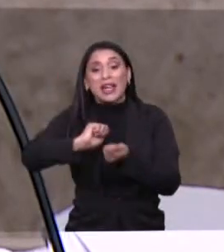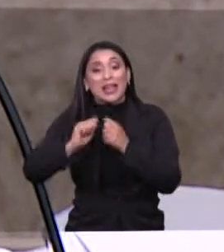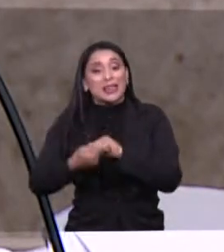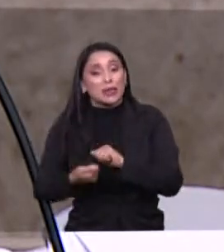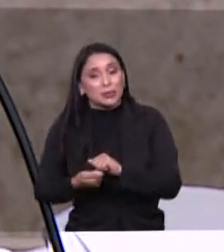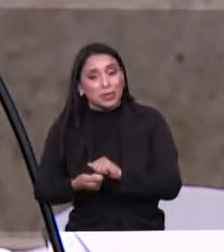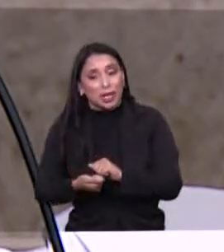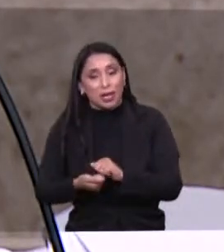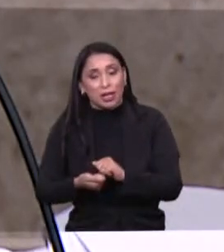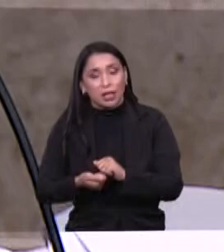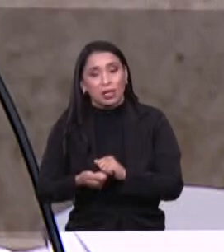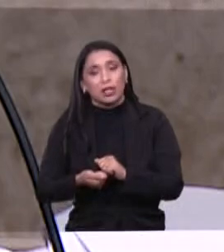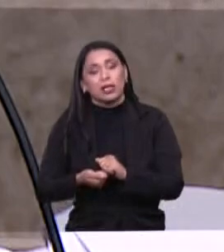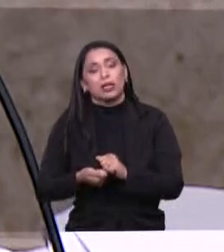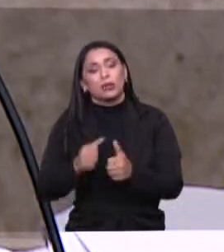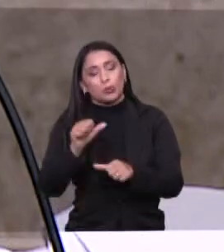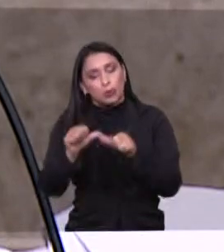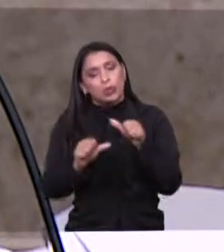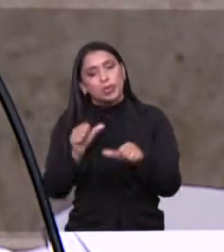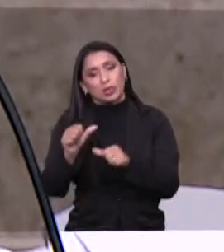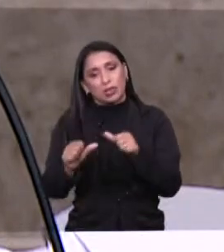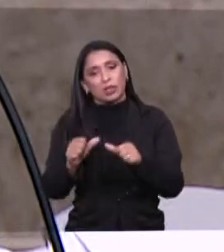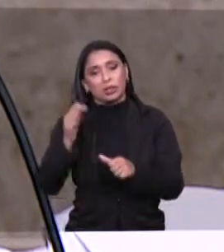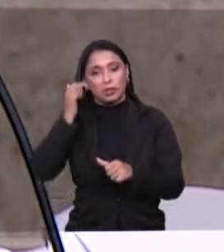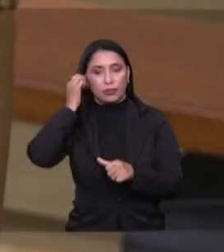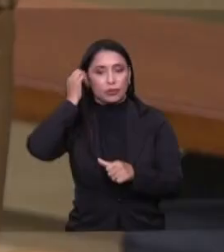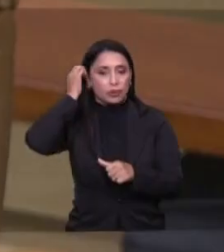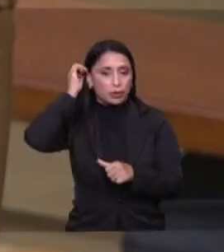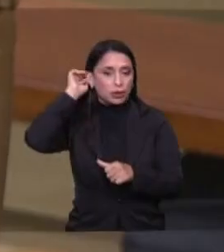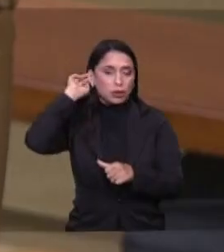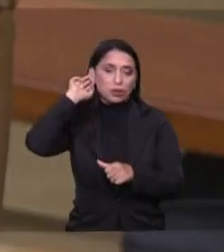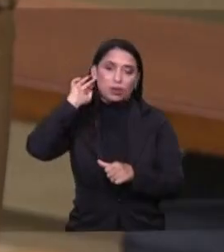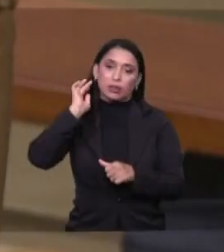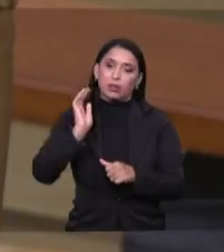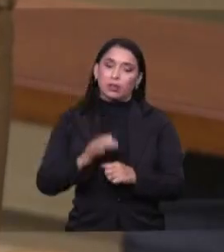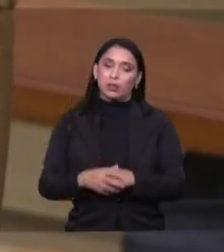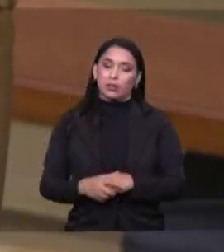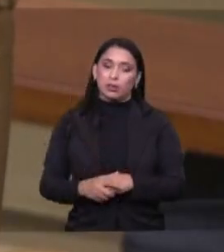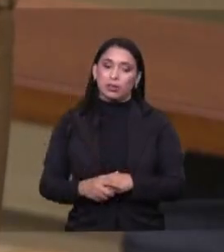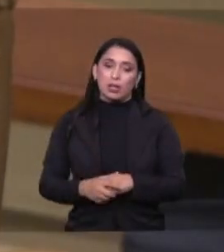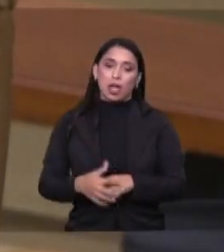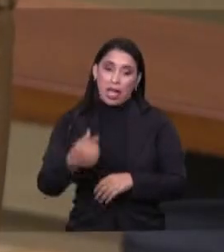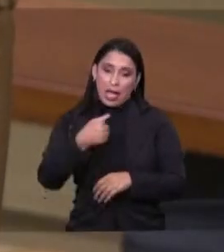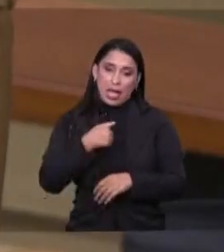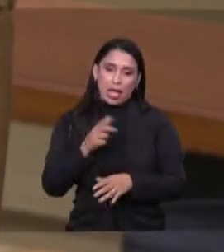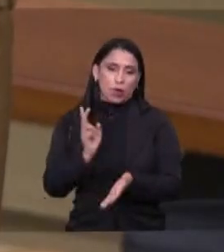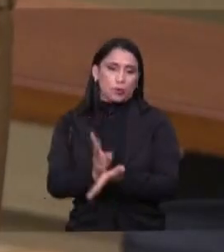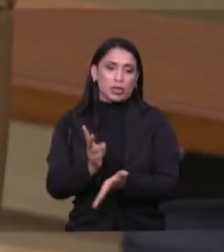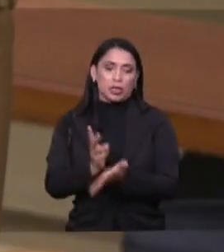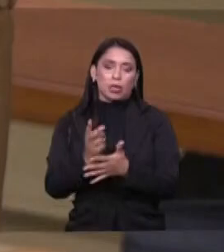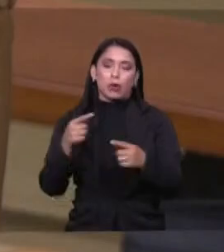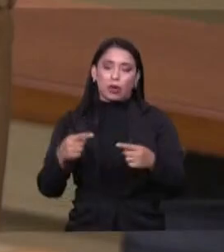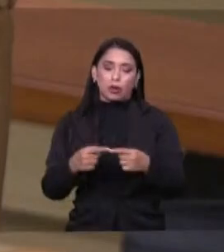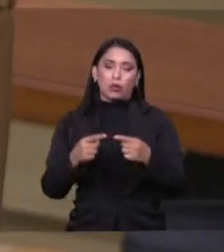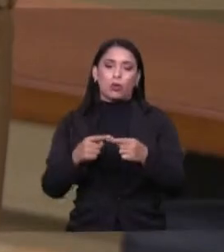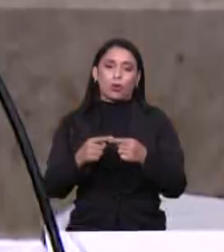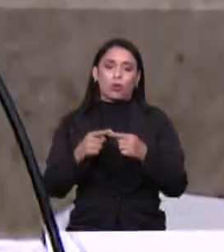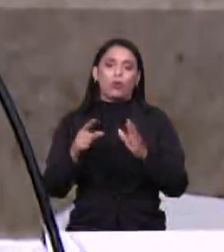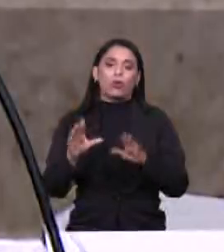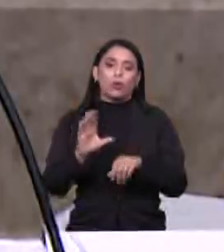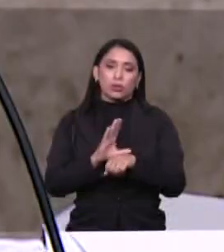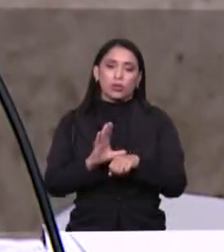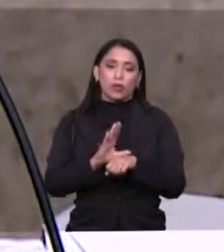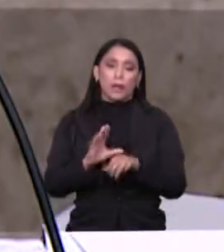adequaram, eles reajustaram. Mas eu mantenho a constitucionalidade, porque, na verdade,